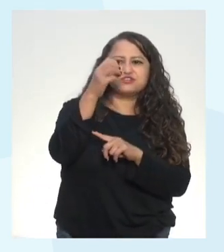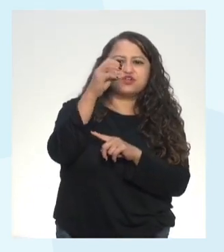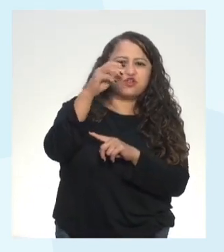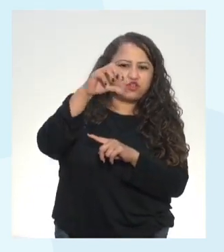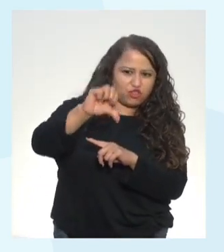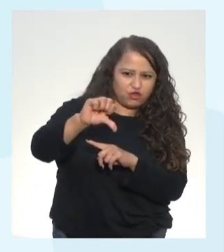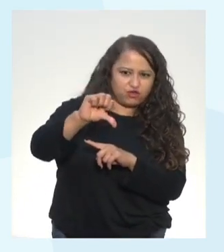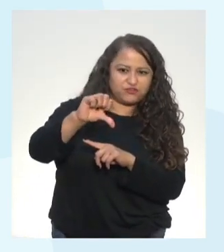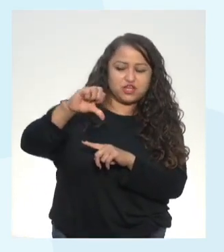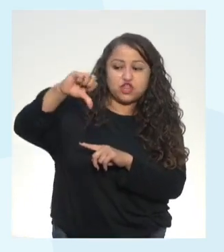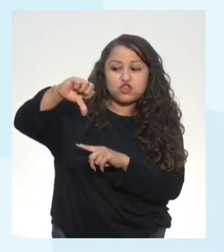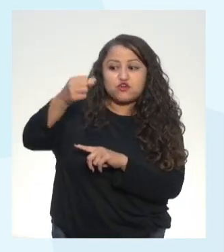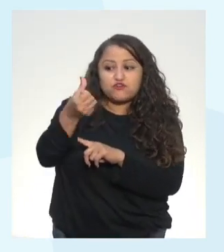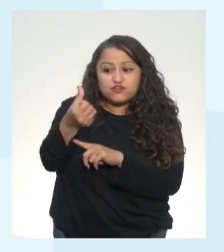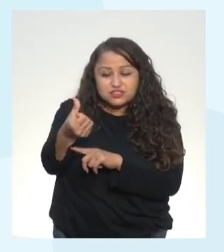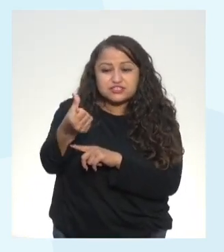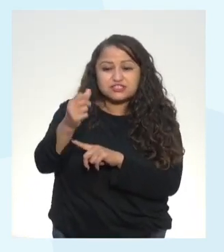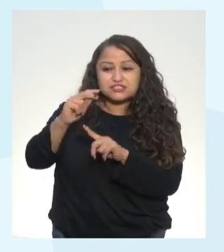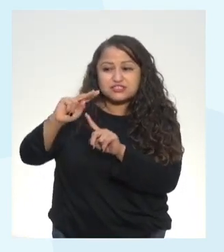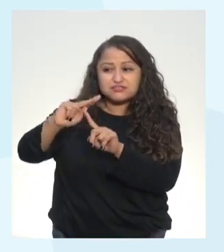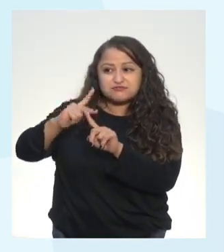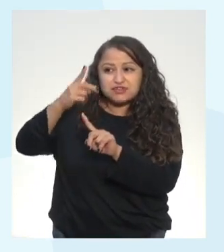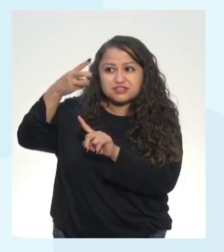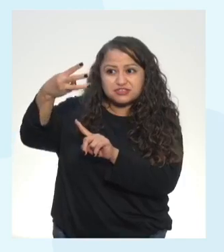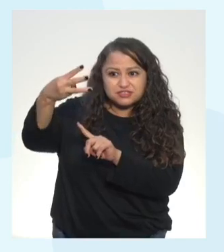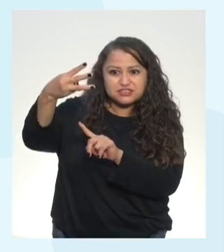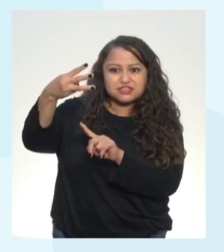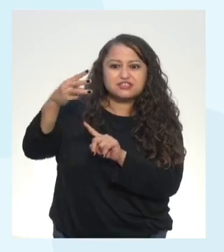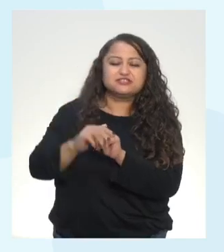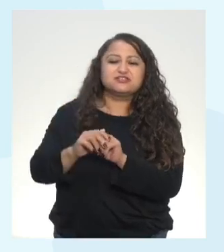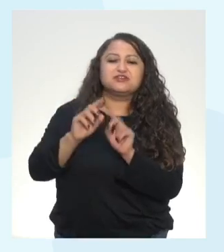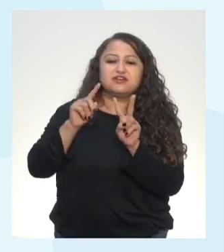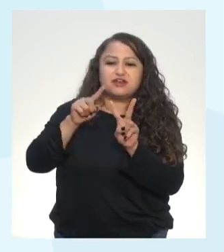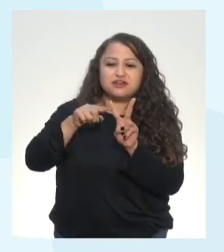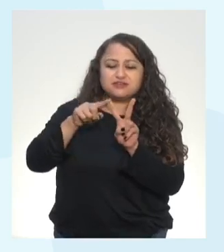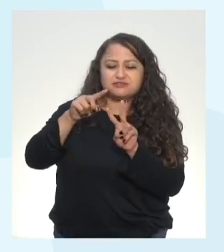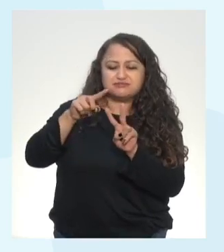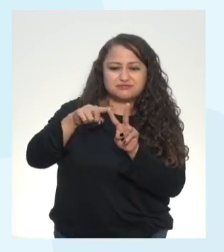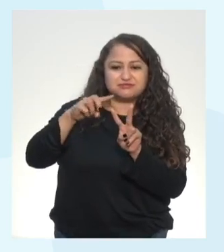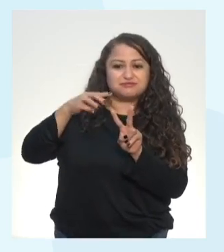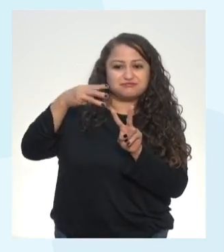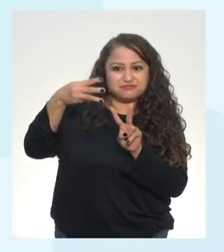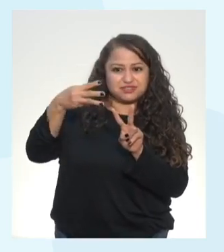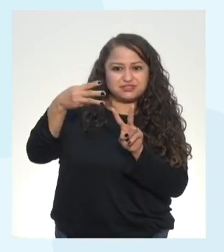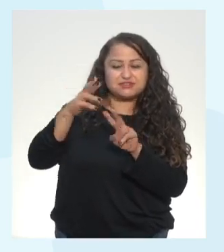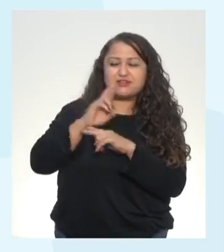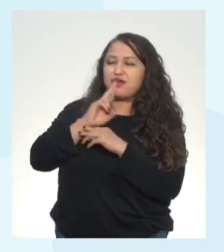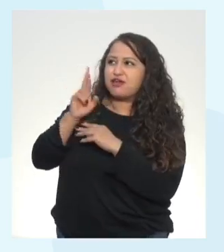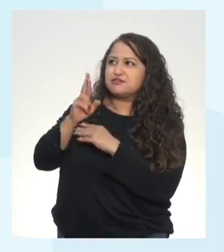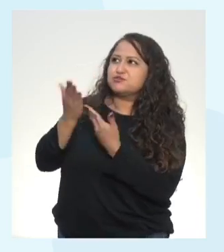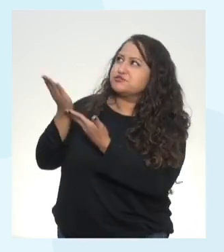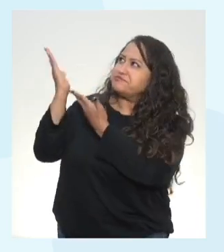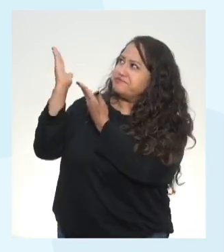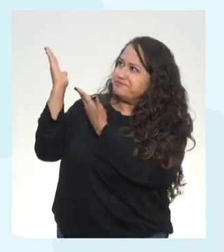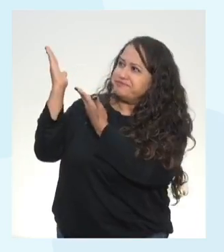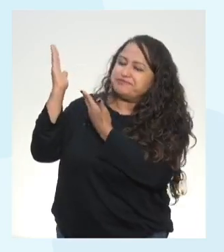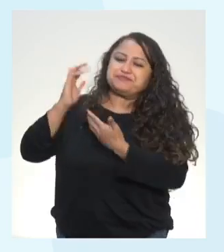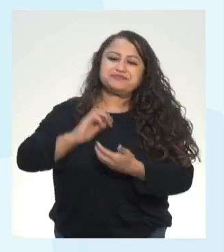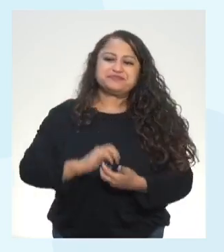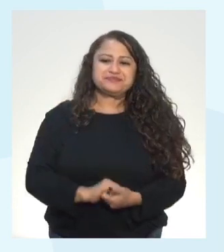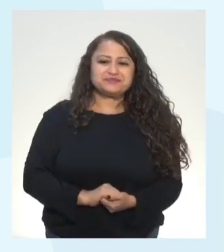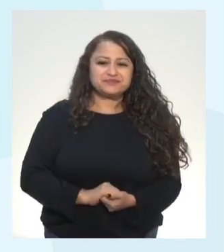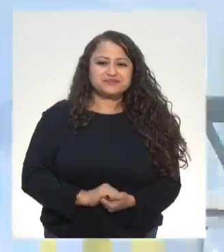ao quadrado, vezes raiz de 3 no numerador e o 4 no denominador. Muito bem. 8